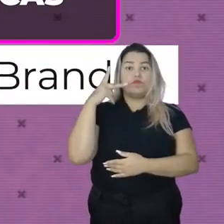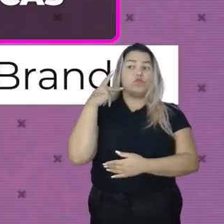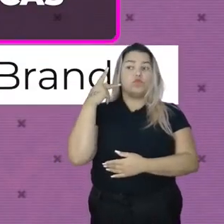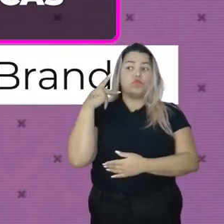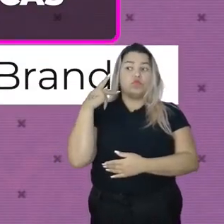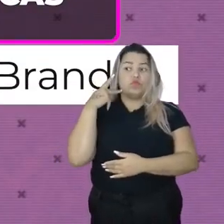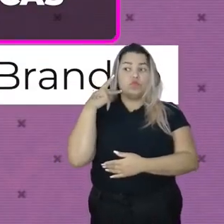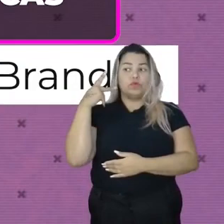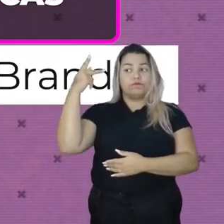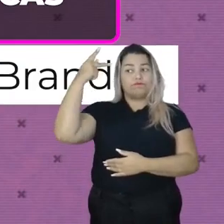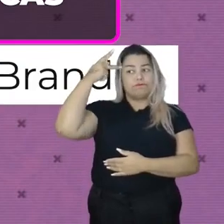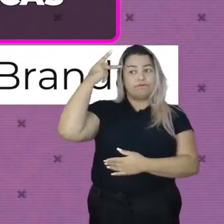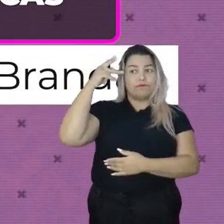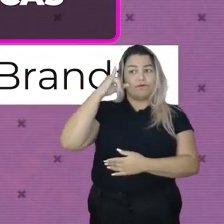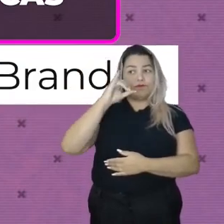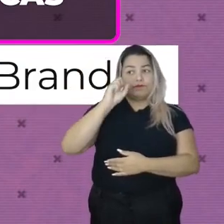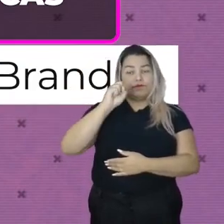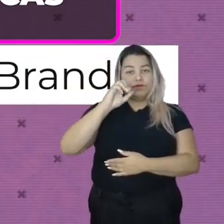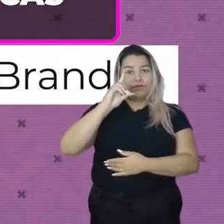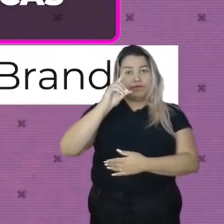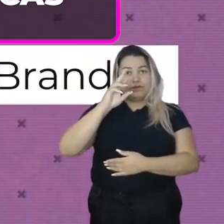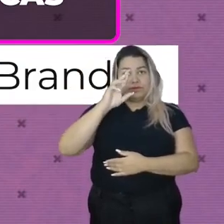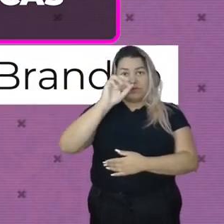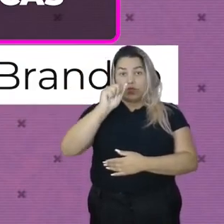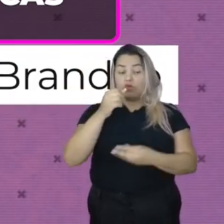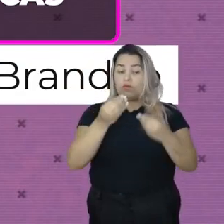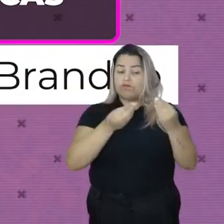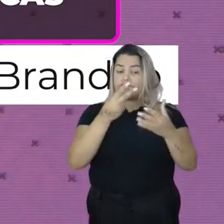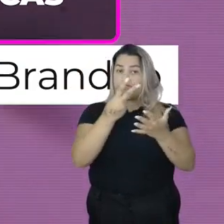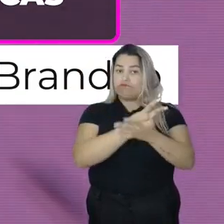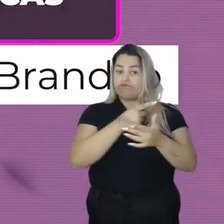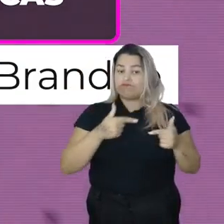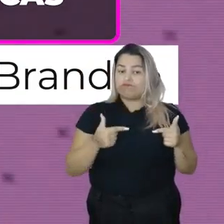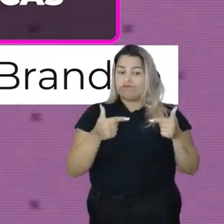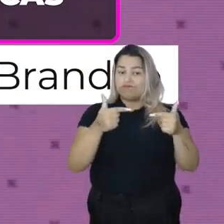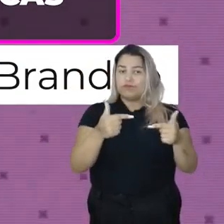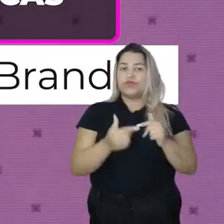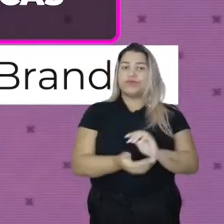Estado de São Paulo, Isadora Brandão, conta como foi a luta.